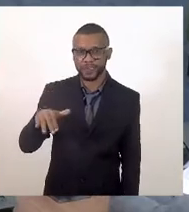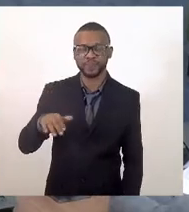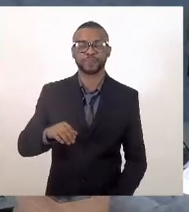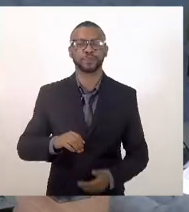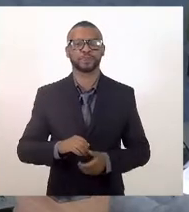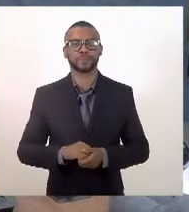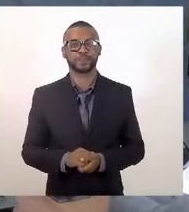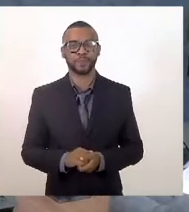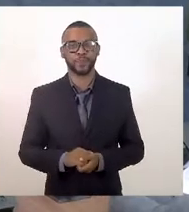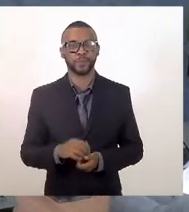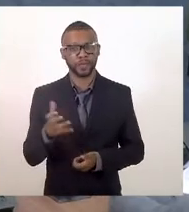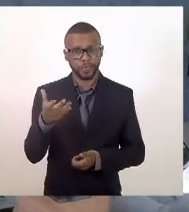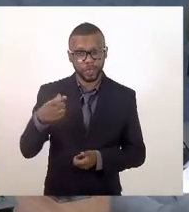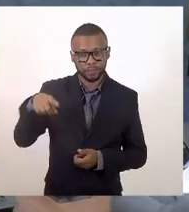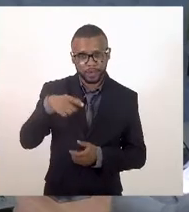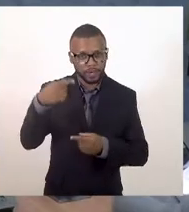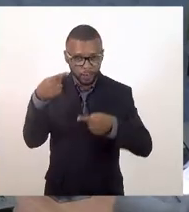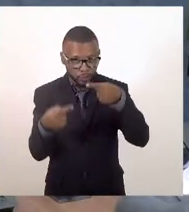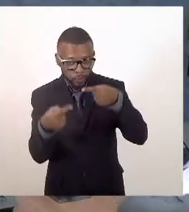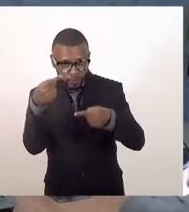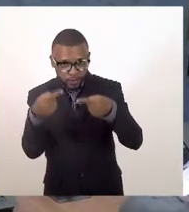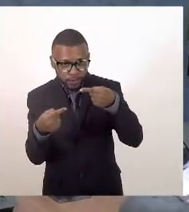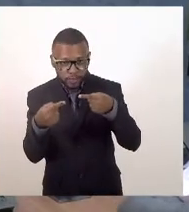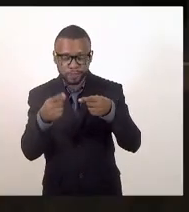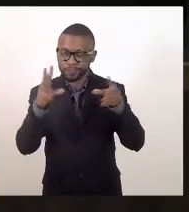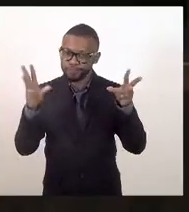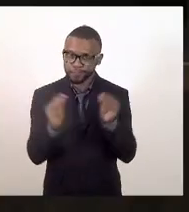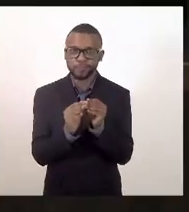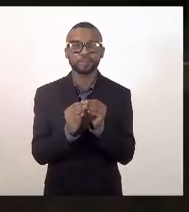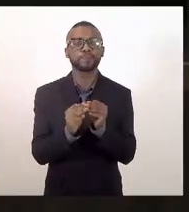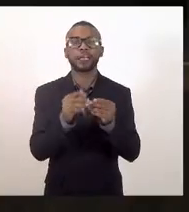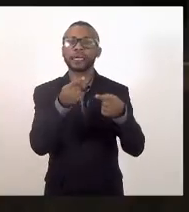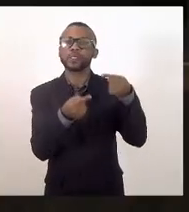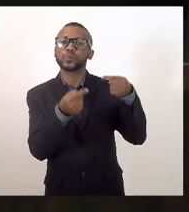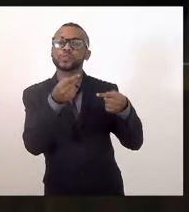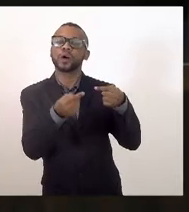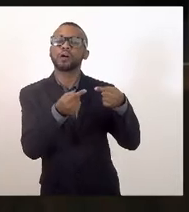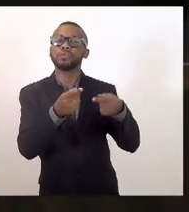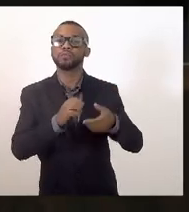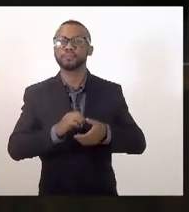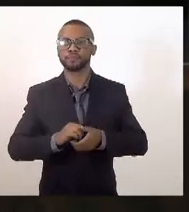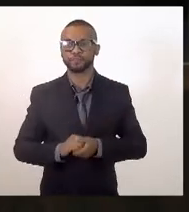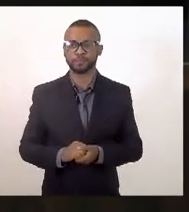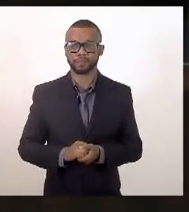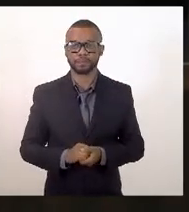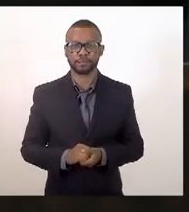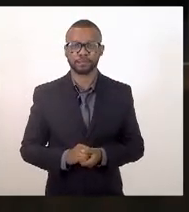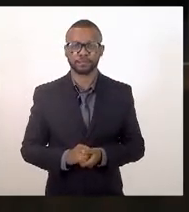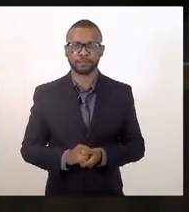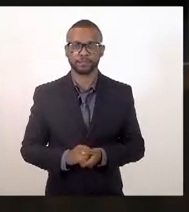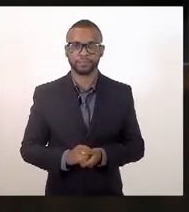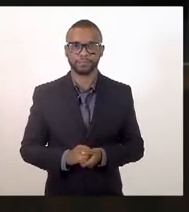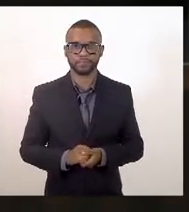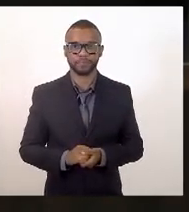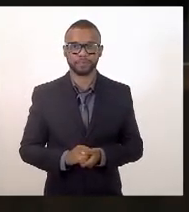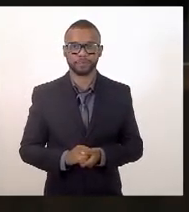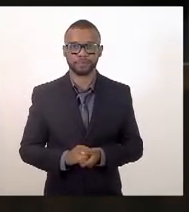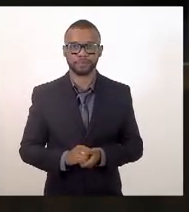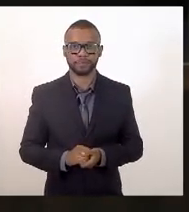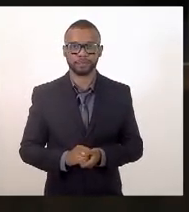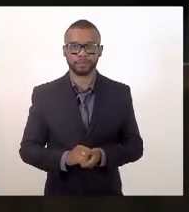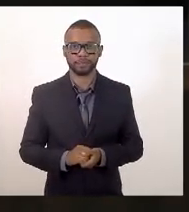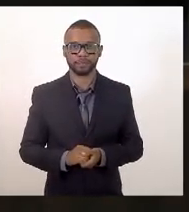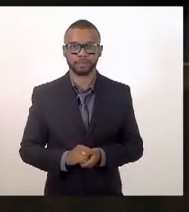discutir, cerrada a discussão. Em votação, os senhores que aprovam permaneçam. Tem emenda?